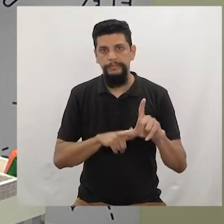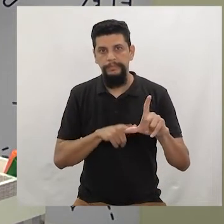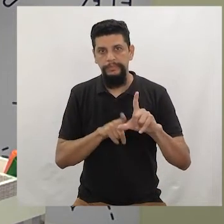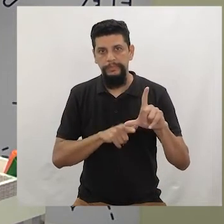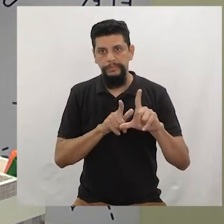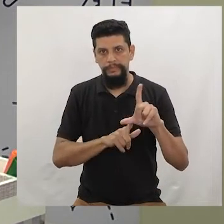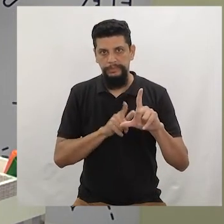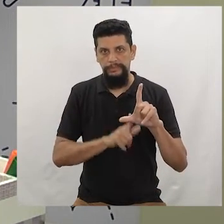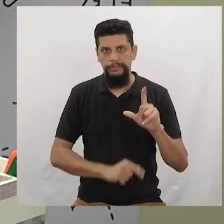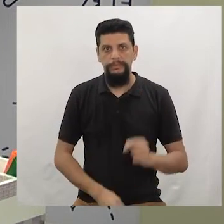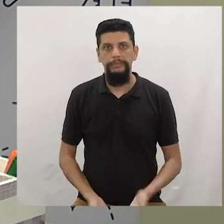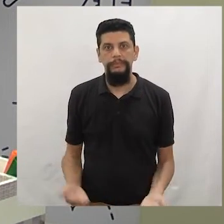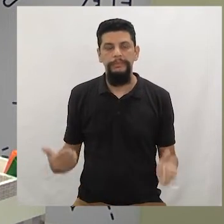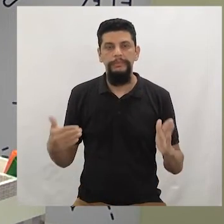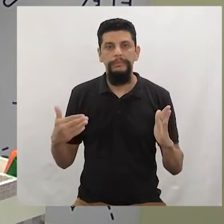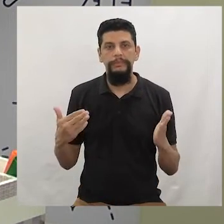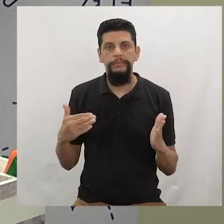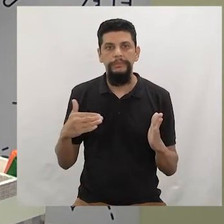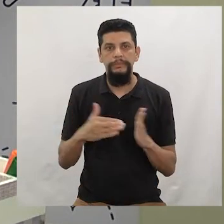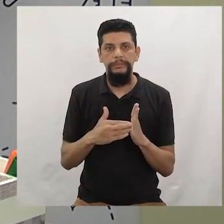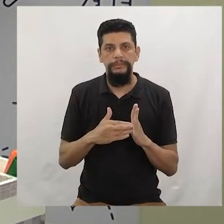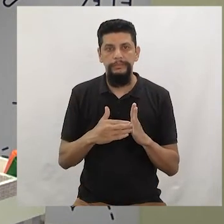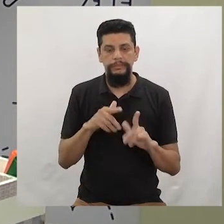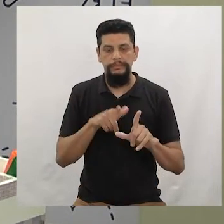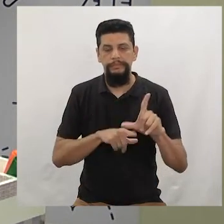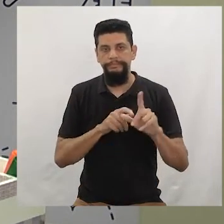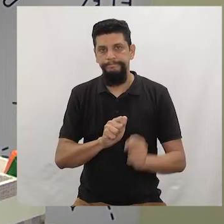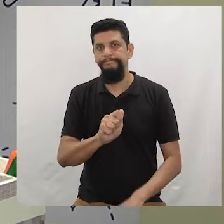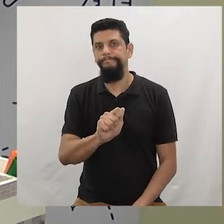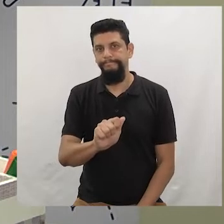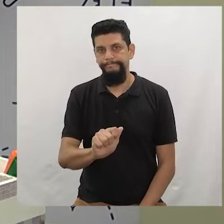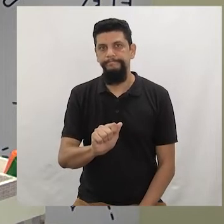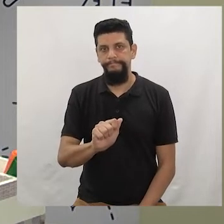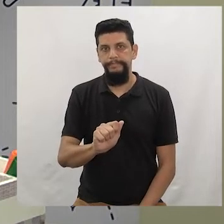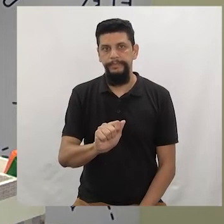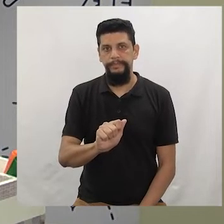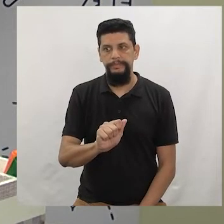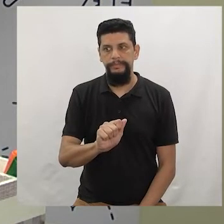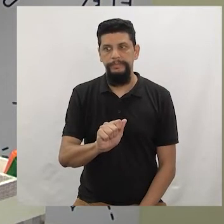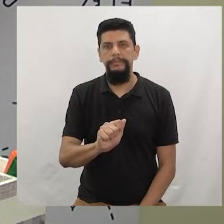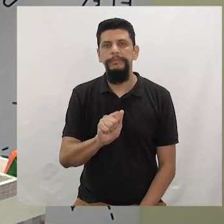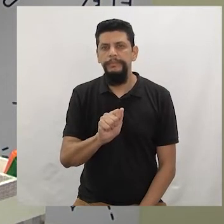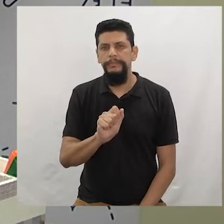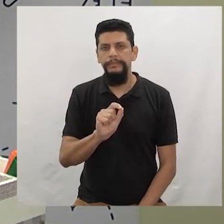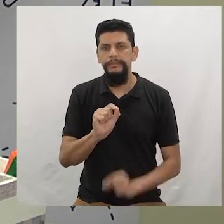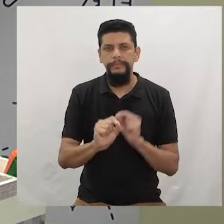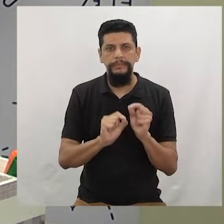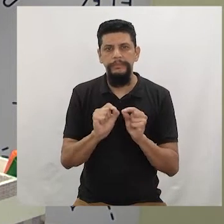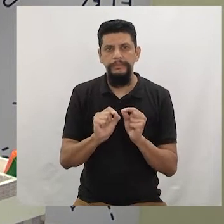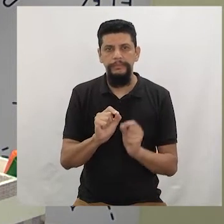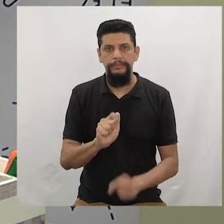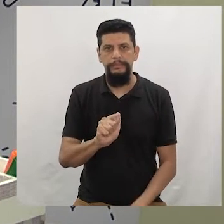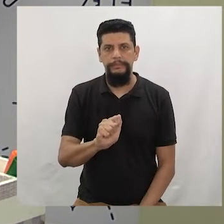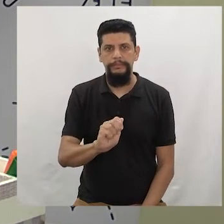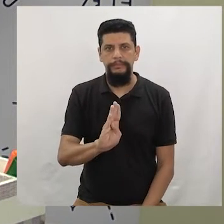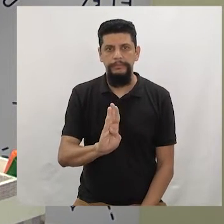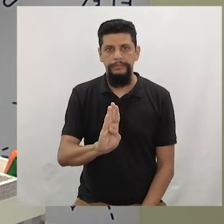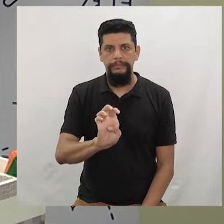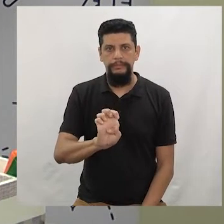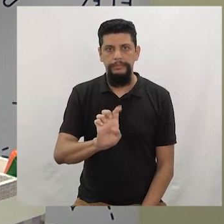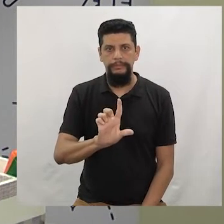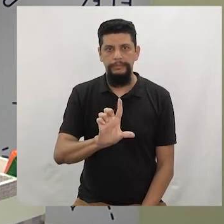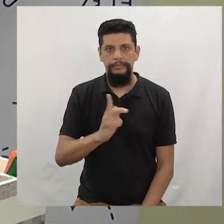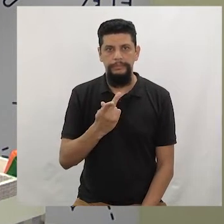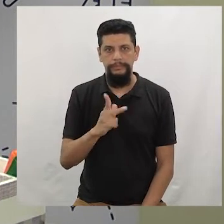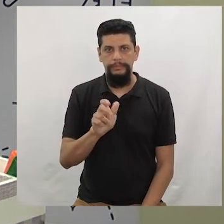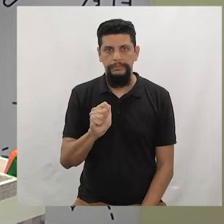terminar, a outra letra, a última, é a letrinha A. A do quê? De